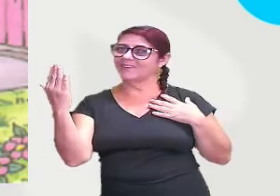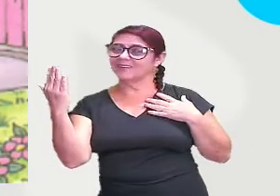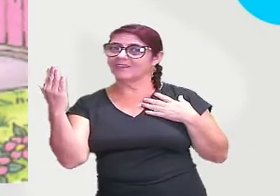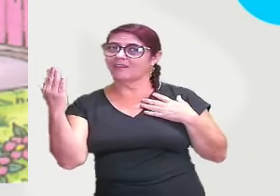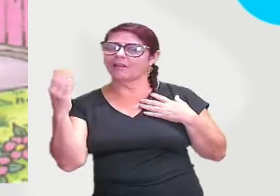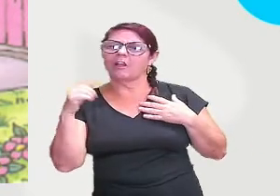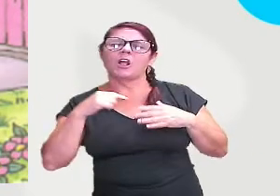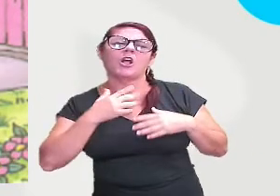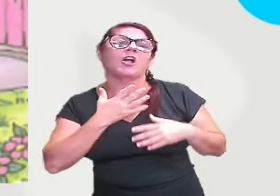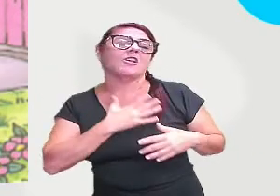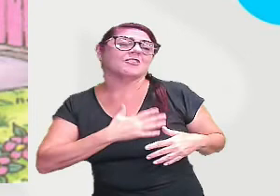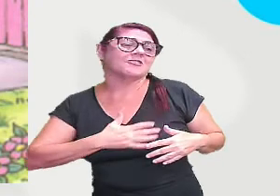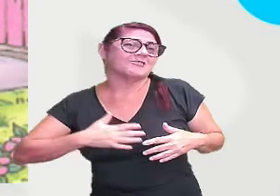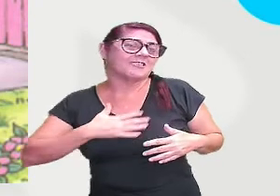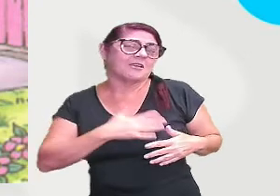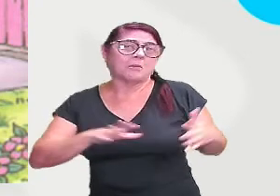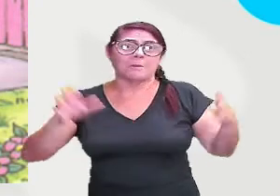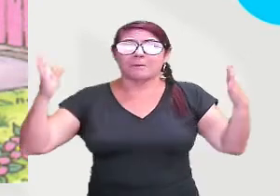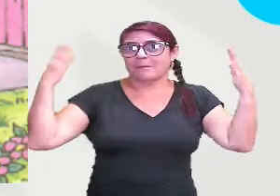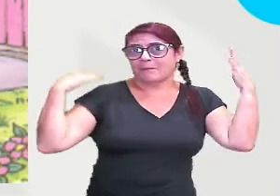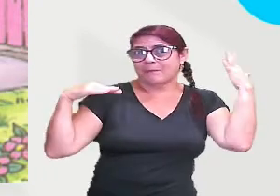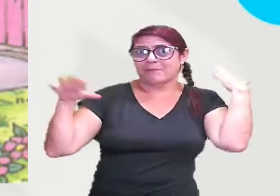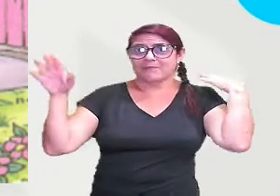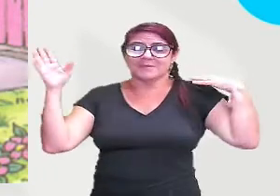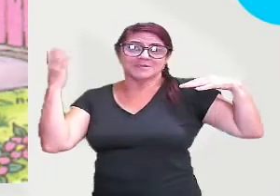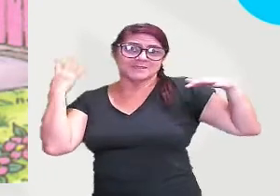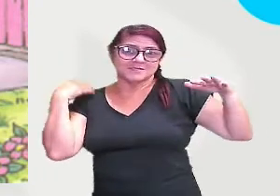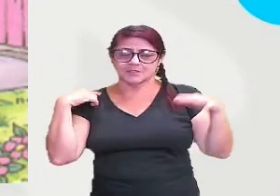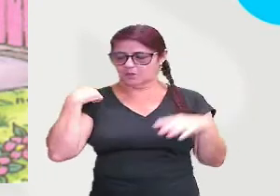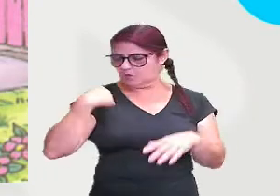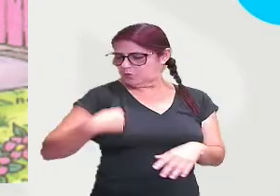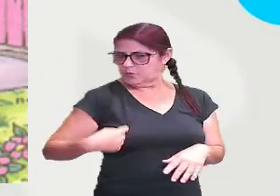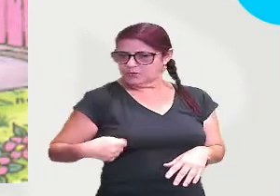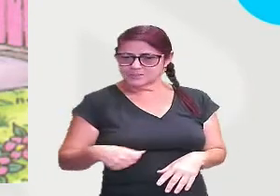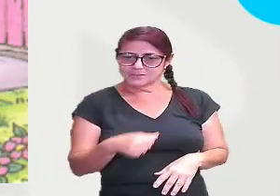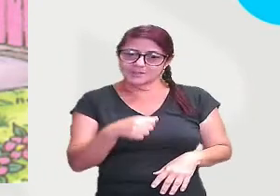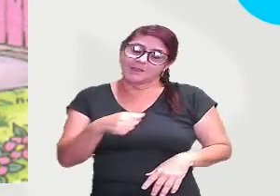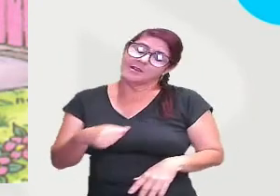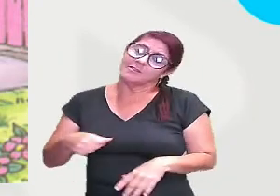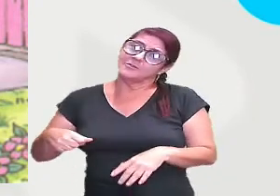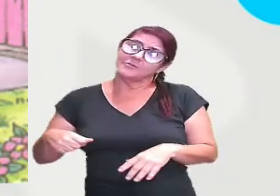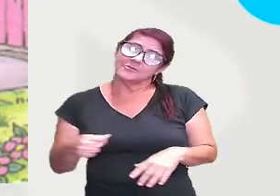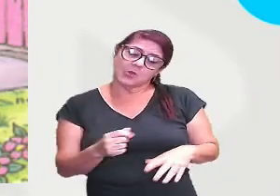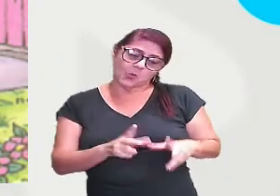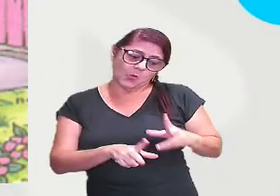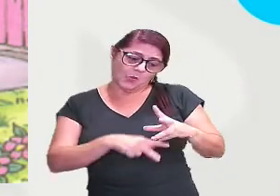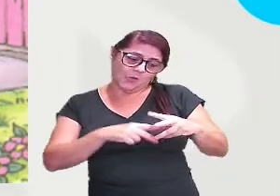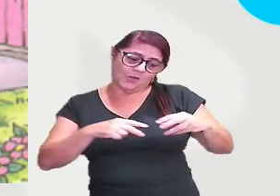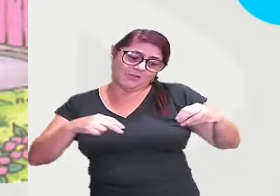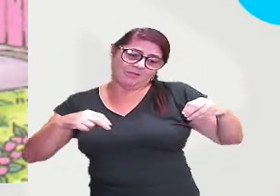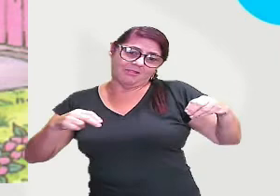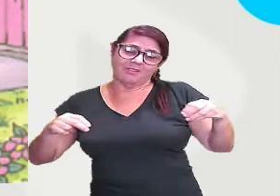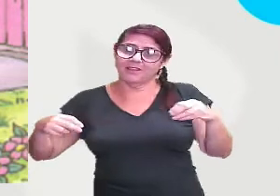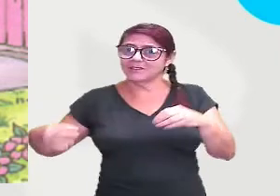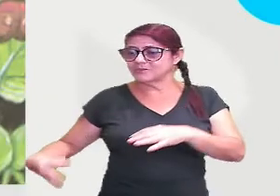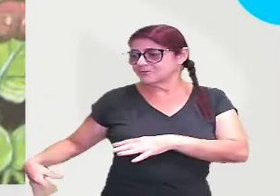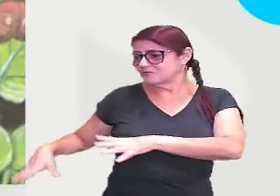Ela gostava de passear, levando a sua bolsinha e usando um laço no rabinho.